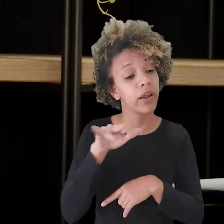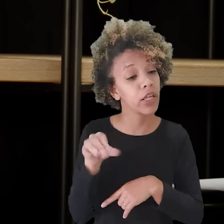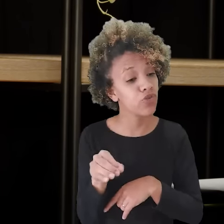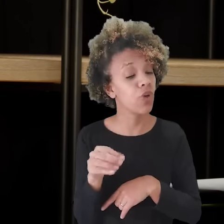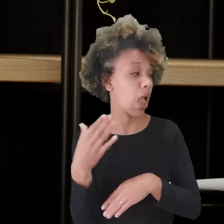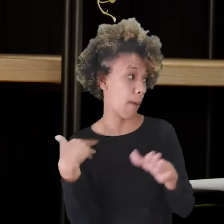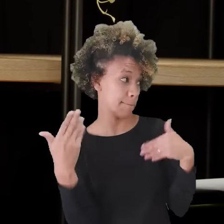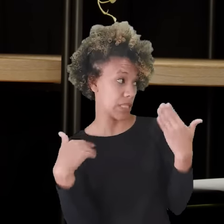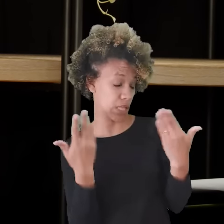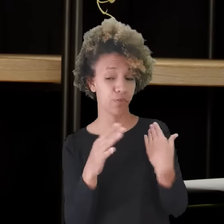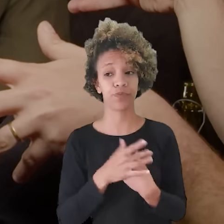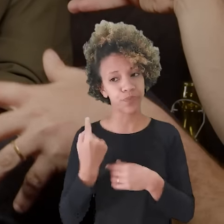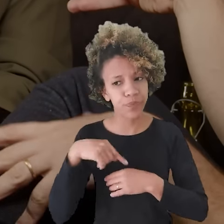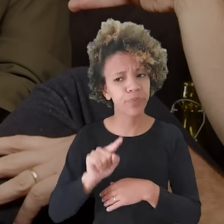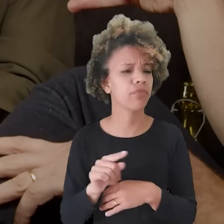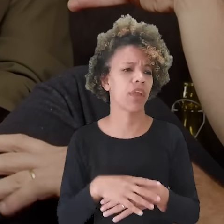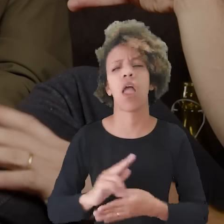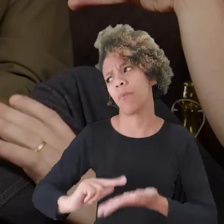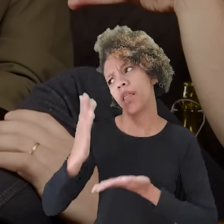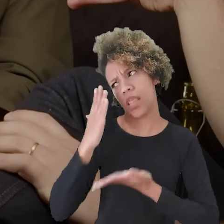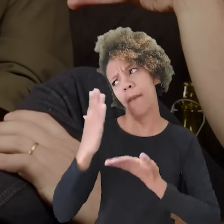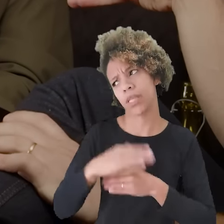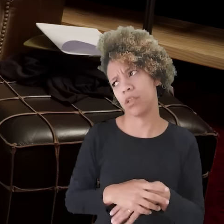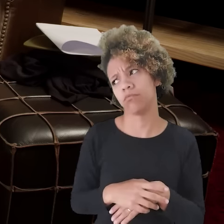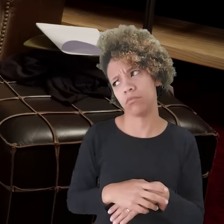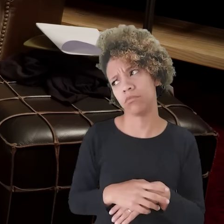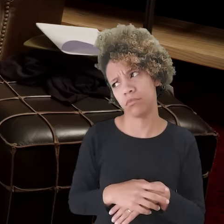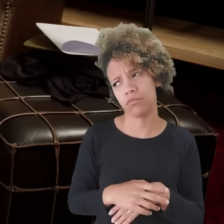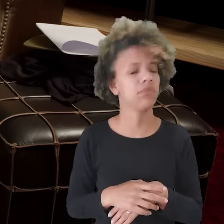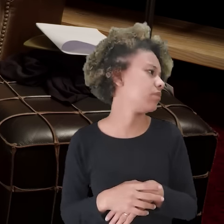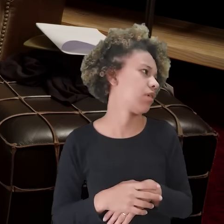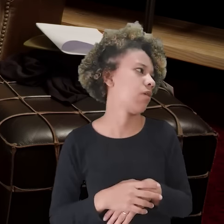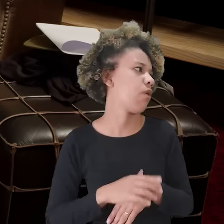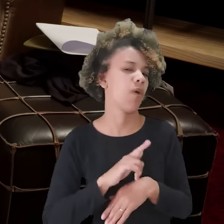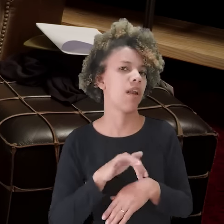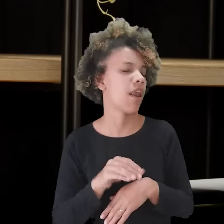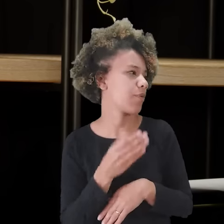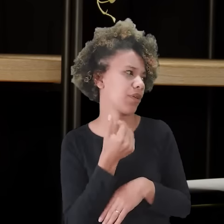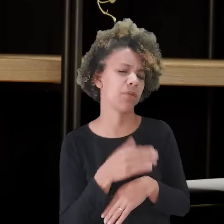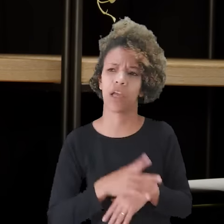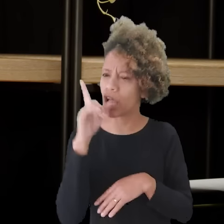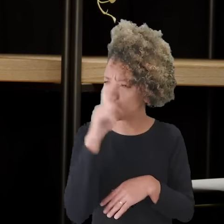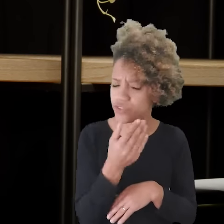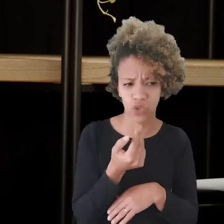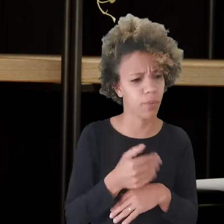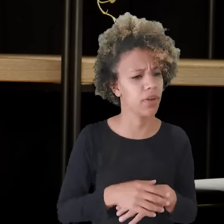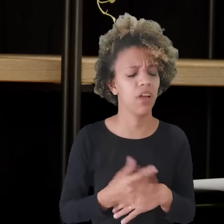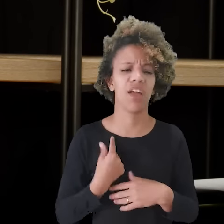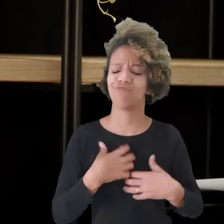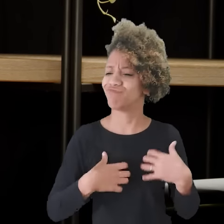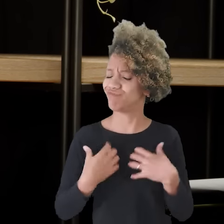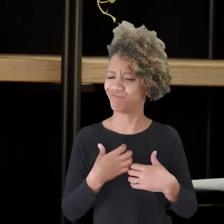ele é um passeio vamos lá comer caranguejo é uma terapia O caranguejo sim é um lego da comida O caranguejo é muito difícil de comer eu